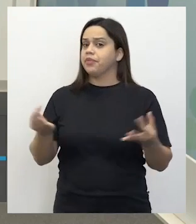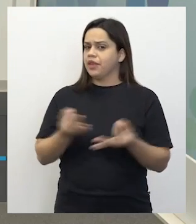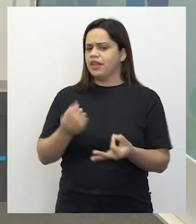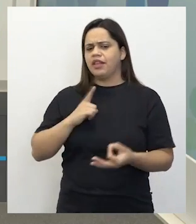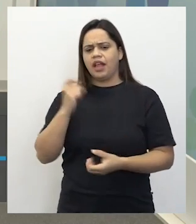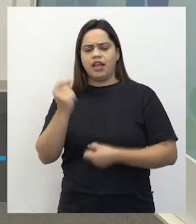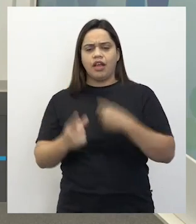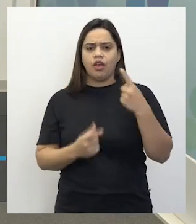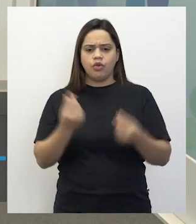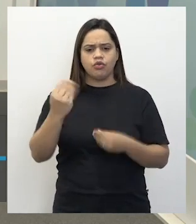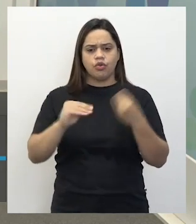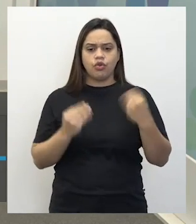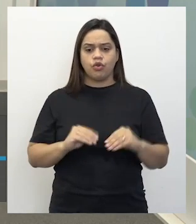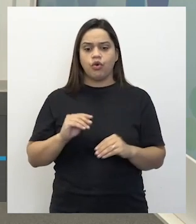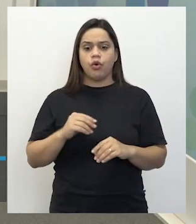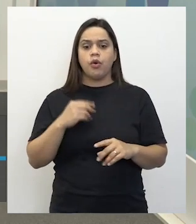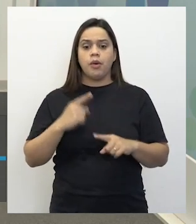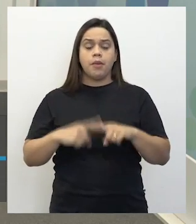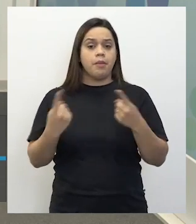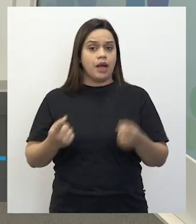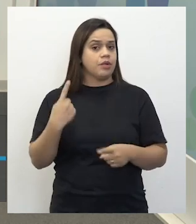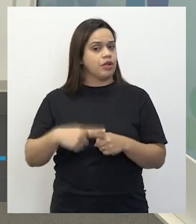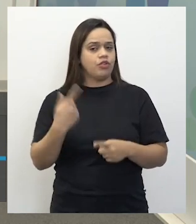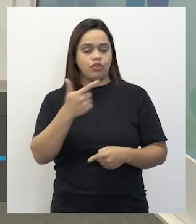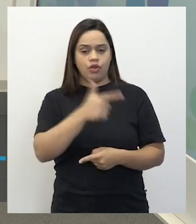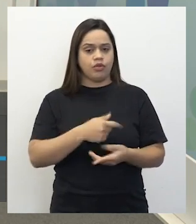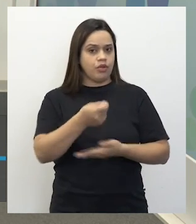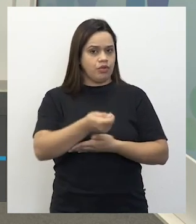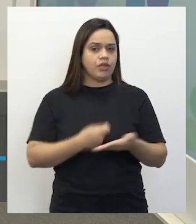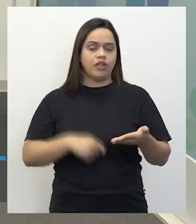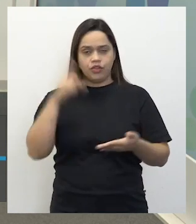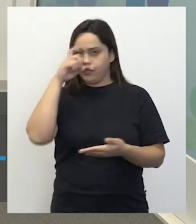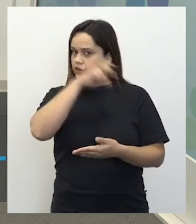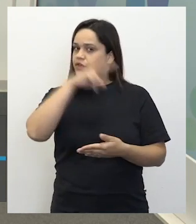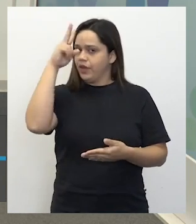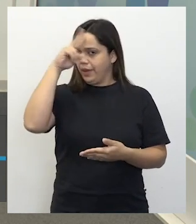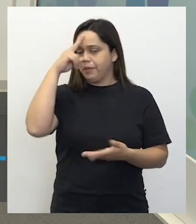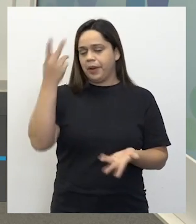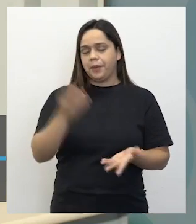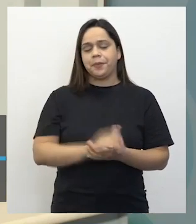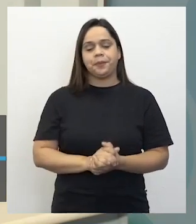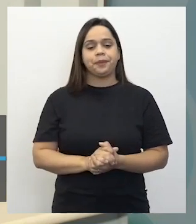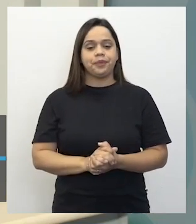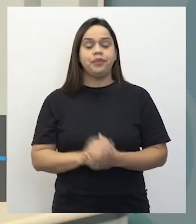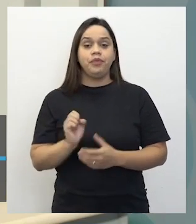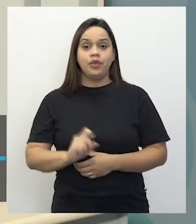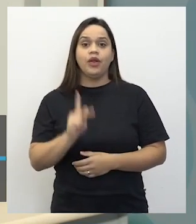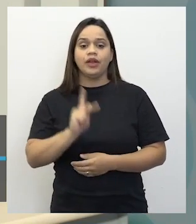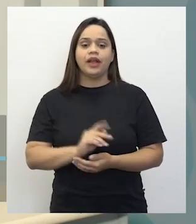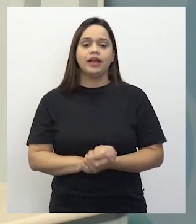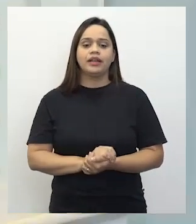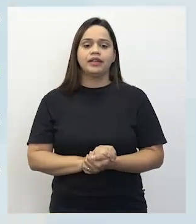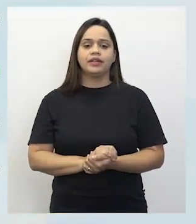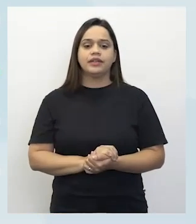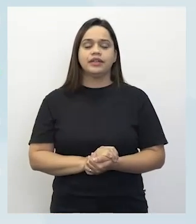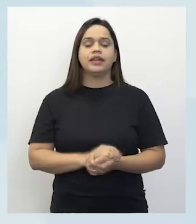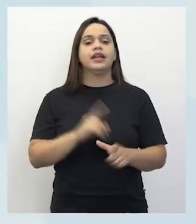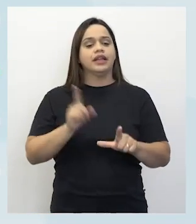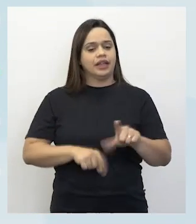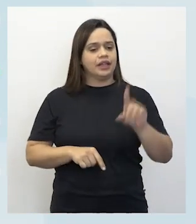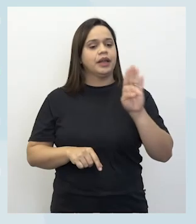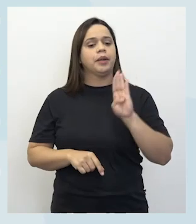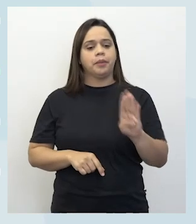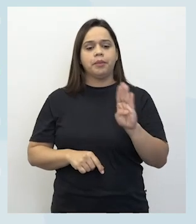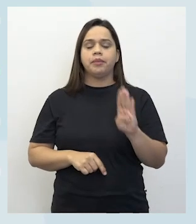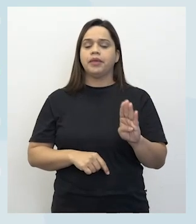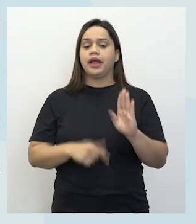que colocou outro, Tem. mas como Colocou. a gente não tem o texto em mãos, às vezes é Sim. difícil lembrar, né? É verdade. Então, bora lá. Qual que acerta? B,